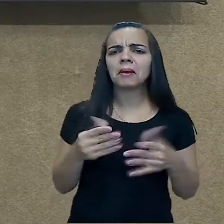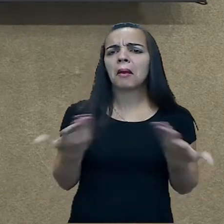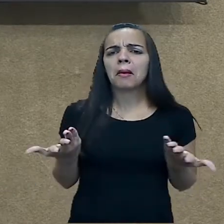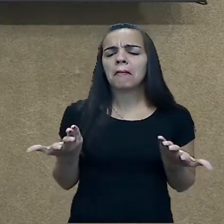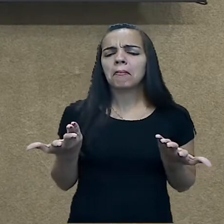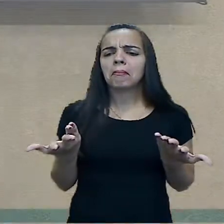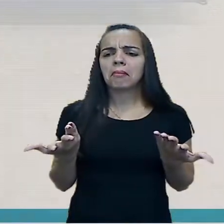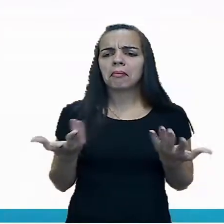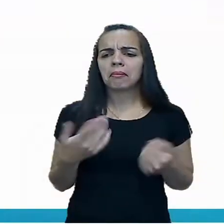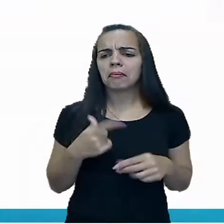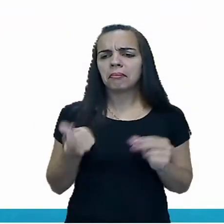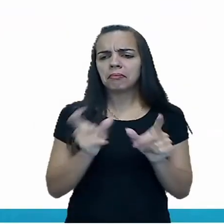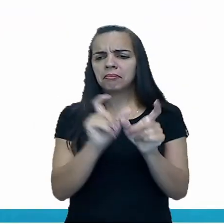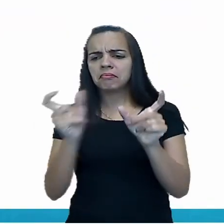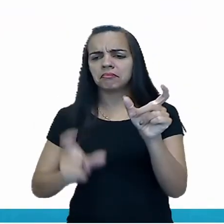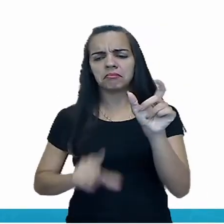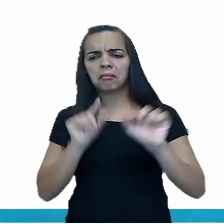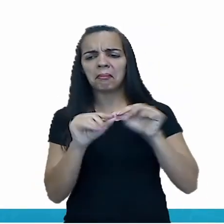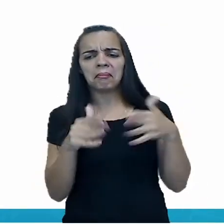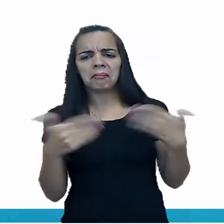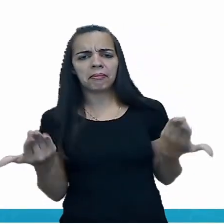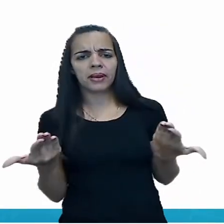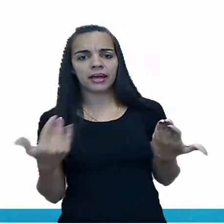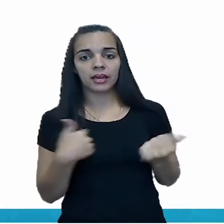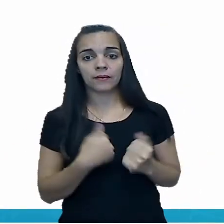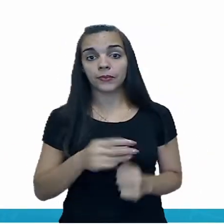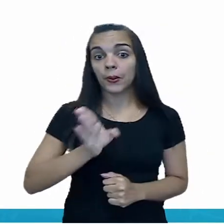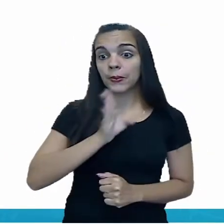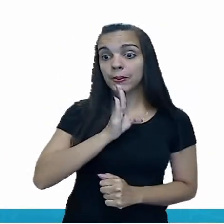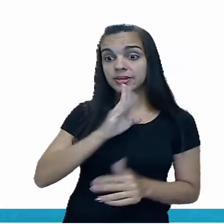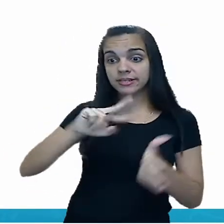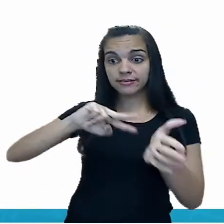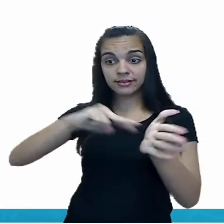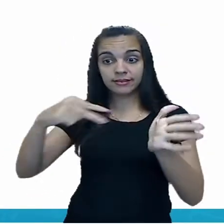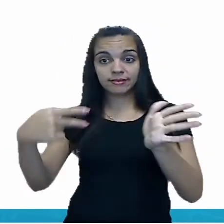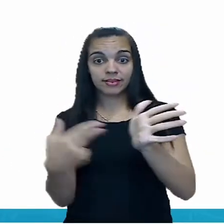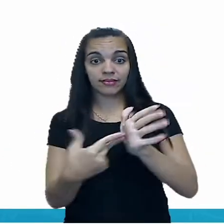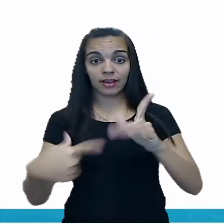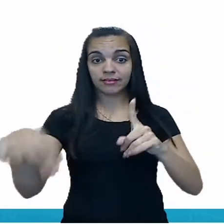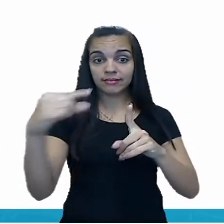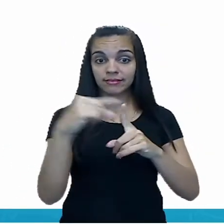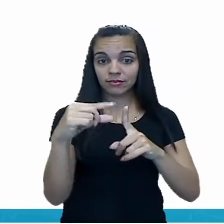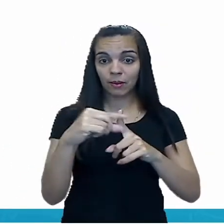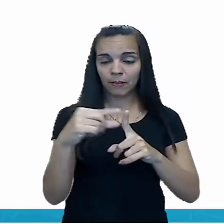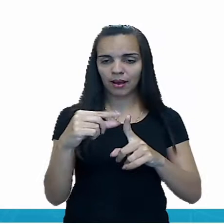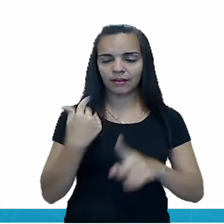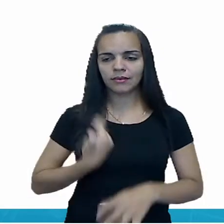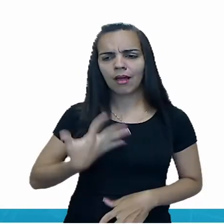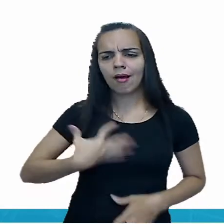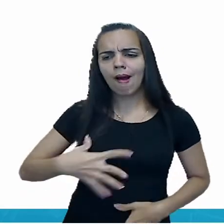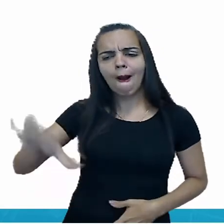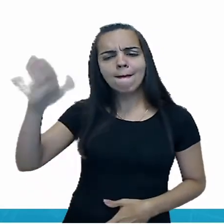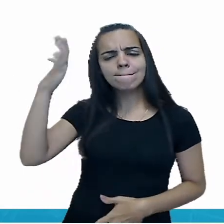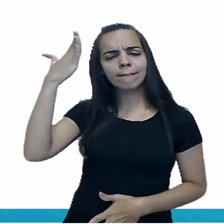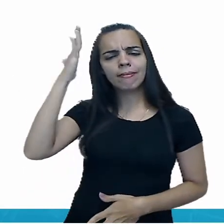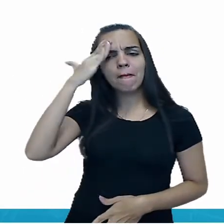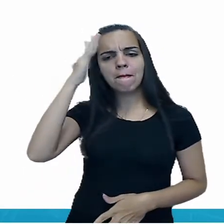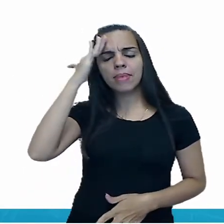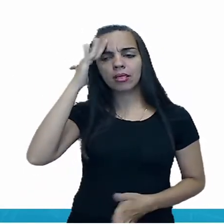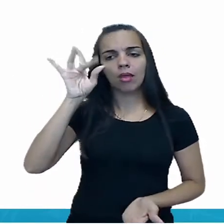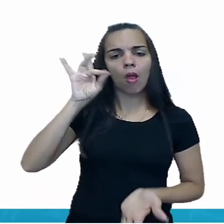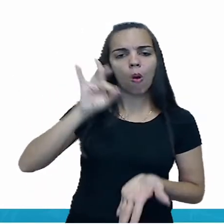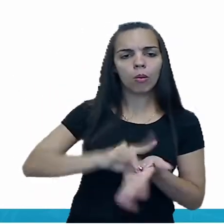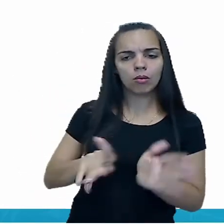você procura um verbete para quê? Para conhecer o significado de uma palavra, compreender a origem, a evolução,